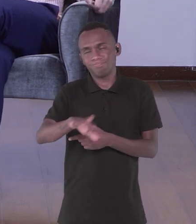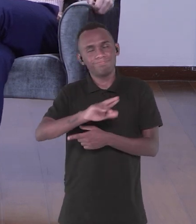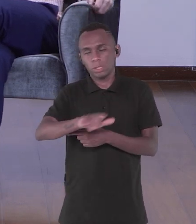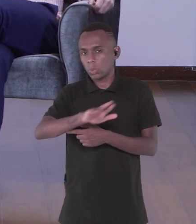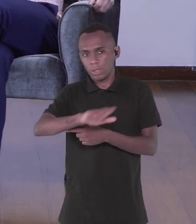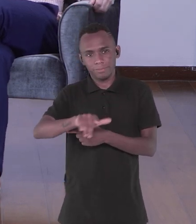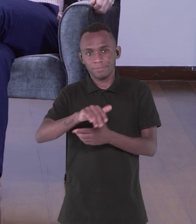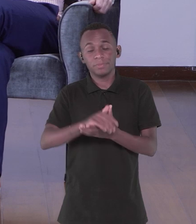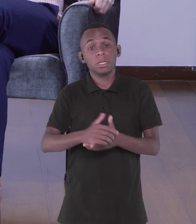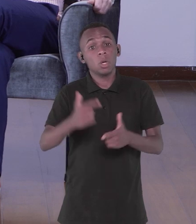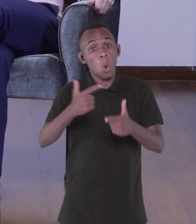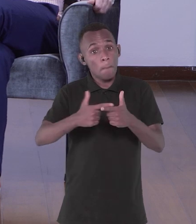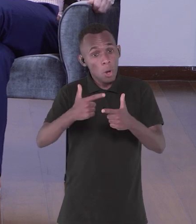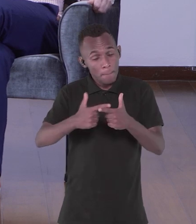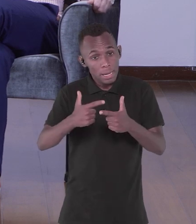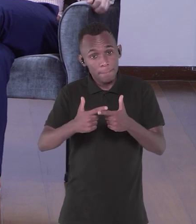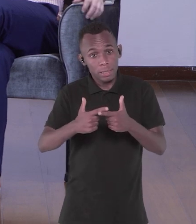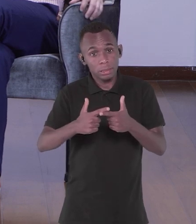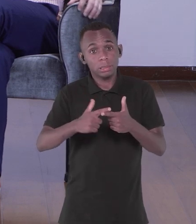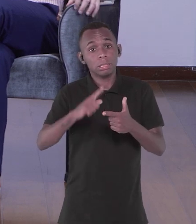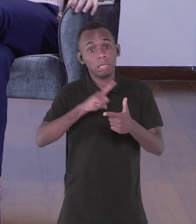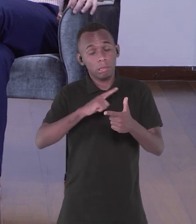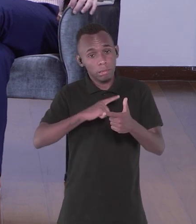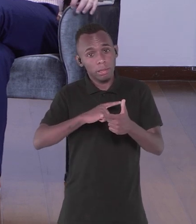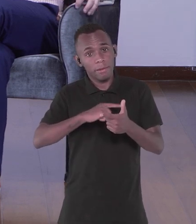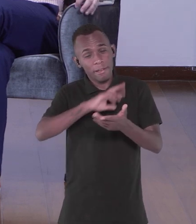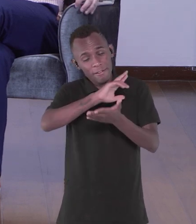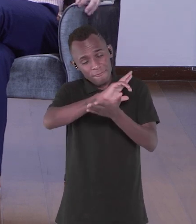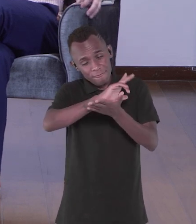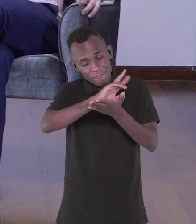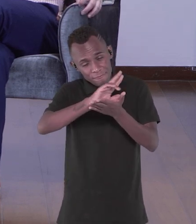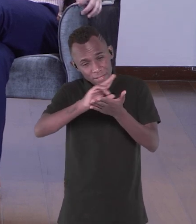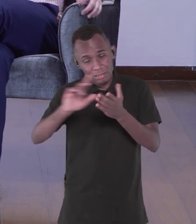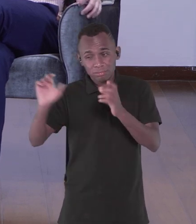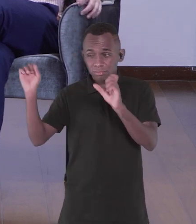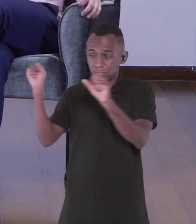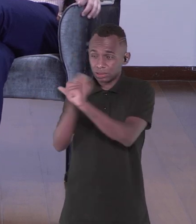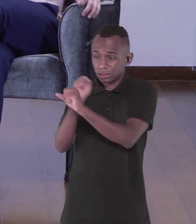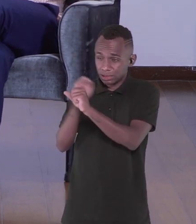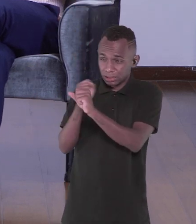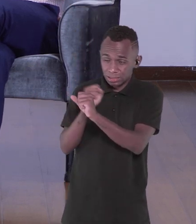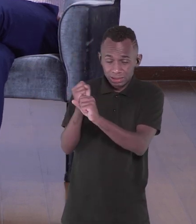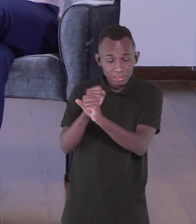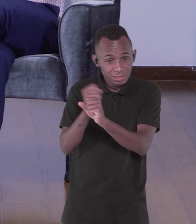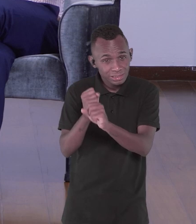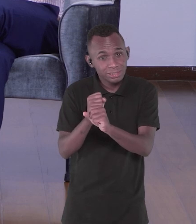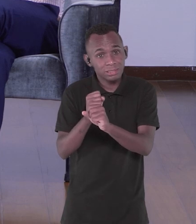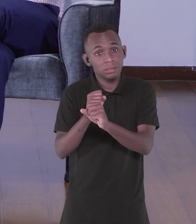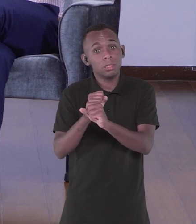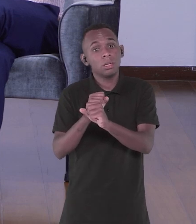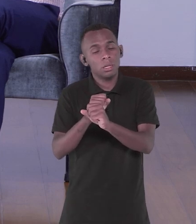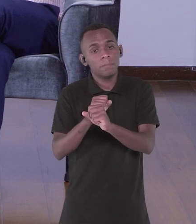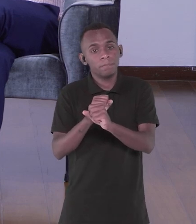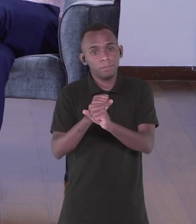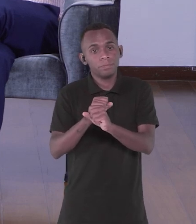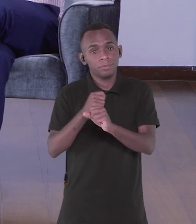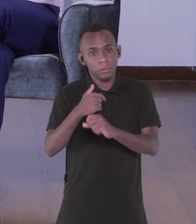novo. É um problema que tem vários anos, é um problema que os russos já vêm alertando. Eu mesmo tive na